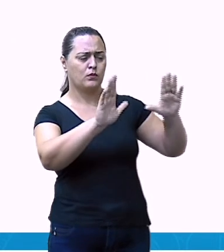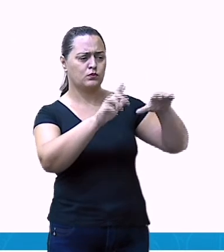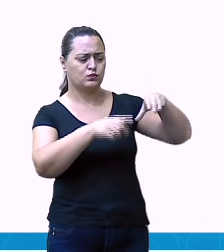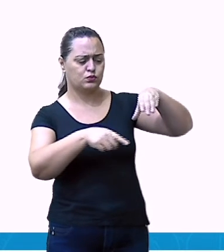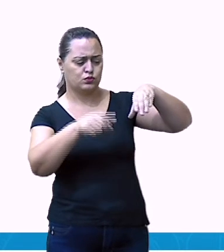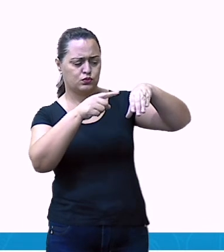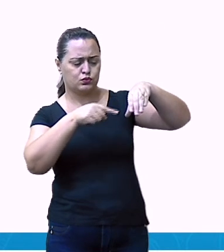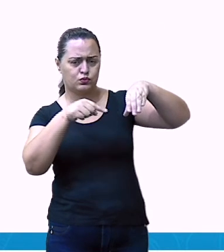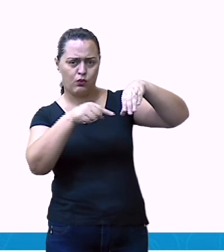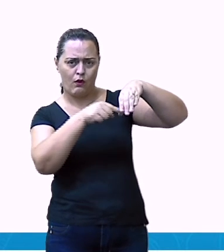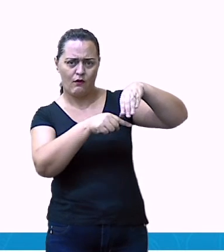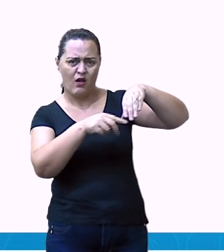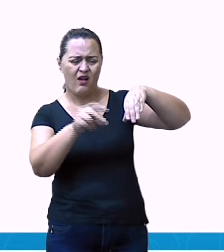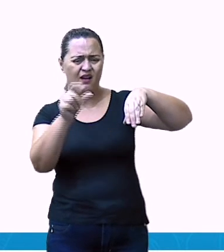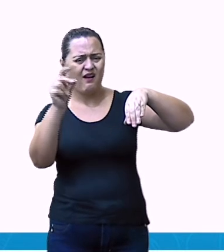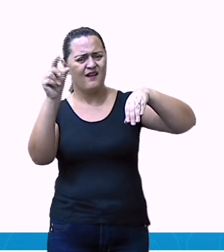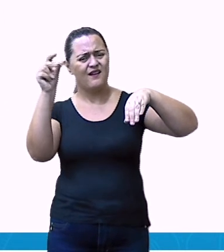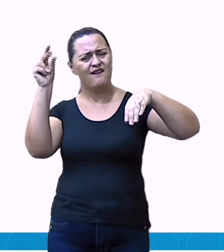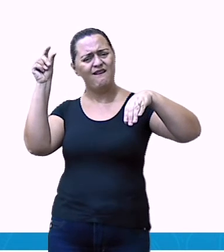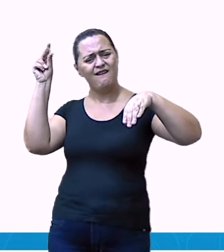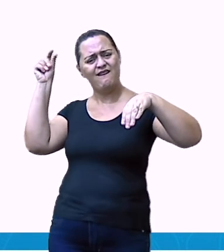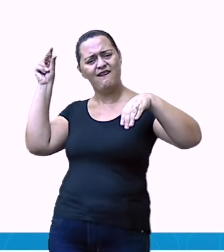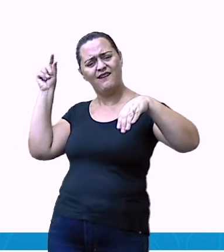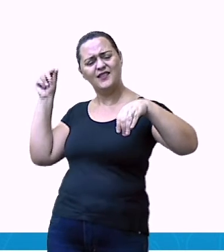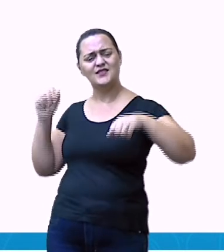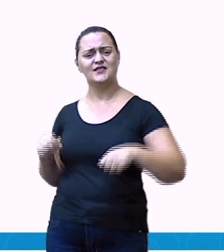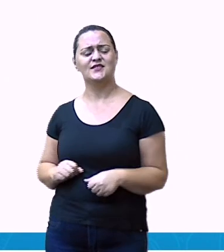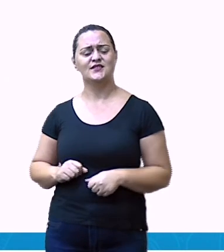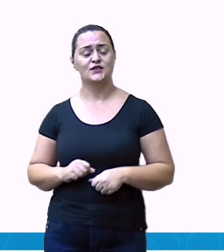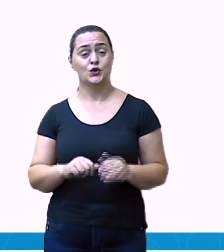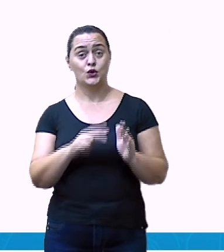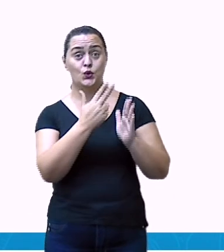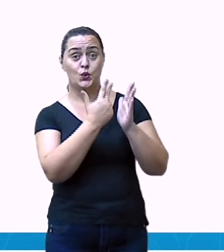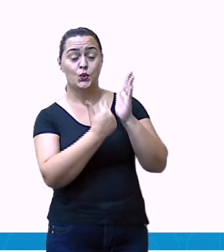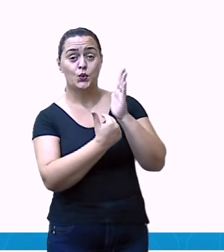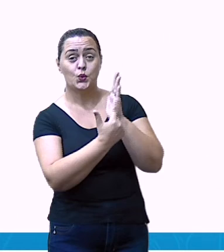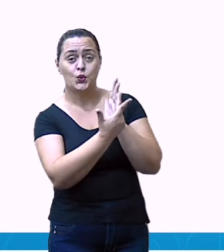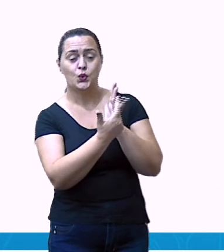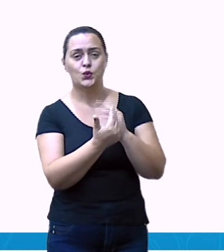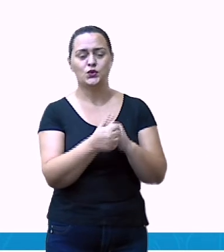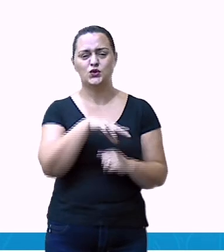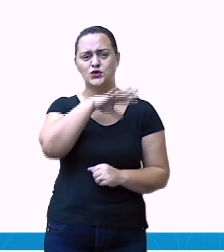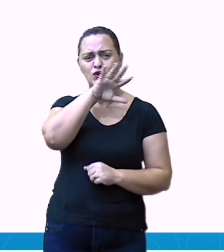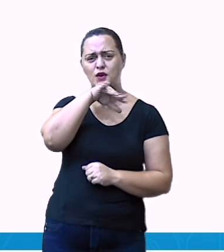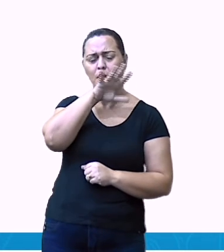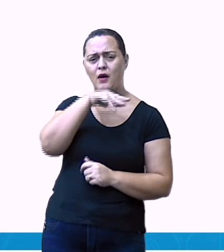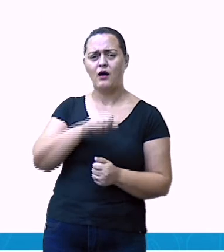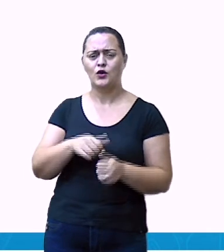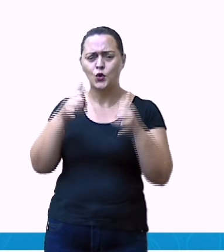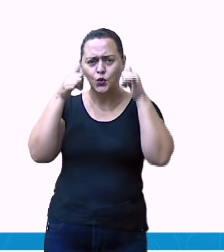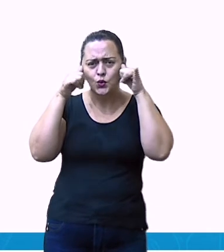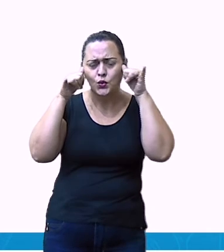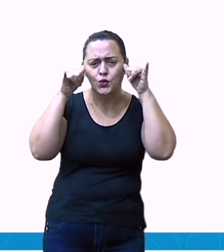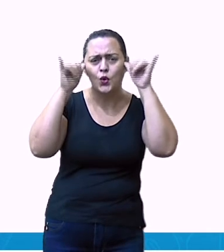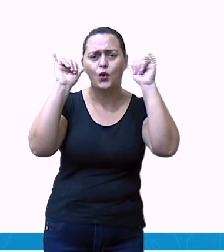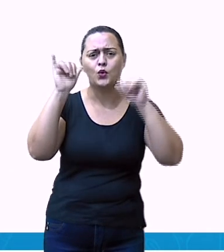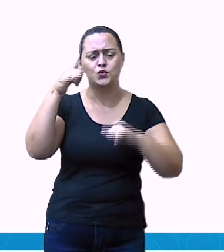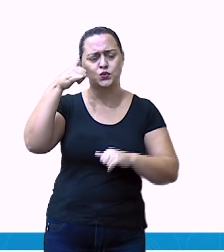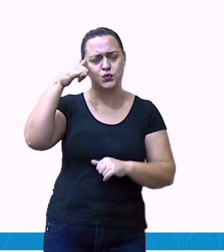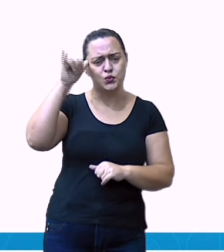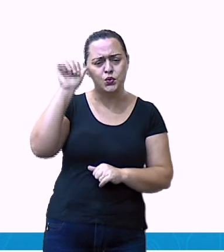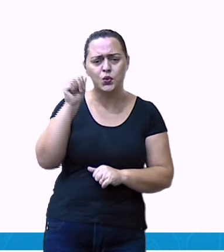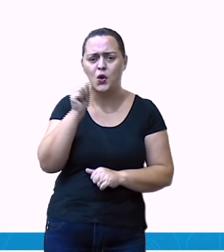culturais da humanidade. As misteriosas figuras de animais, touros, éguas, cavalos, bisões, estão entre as pinturas